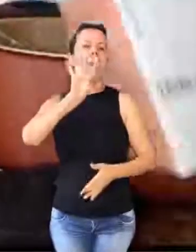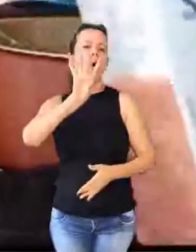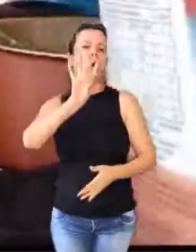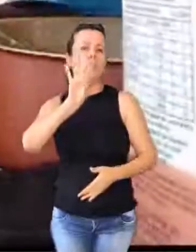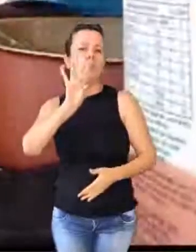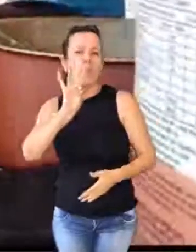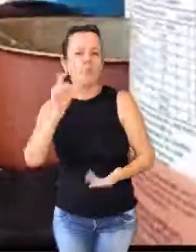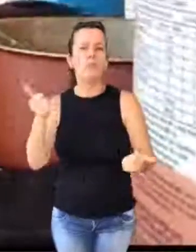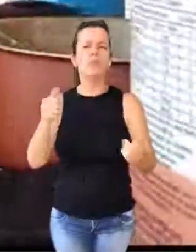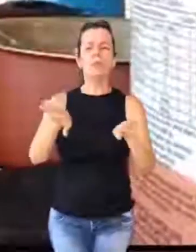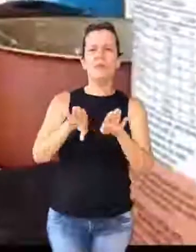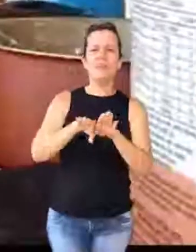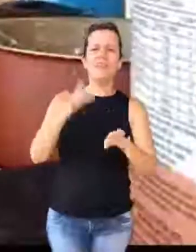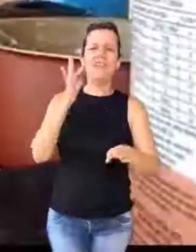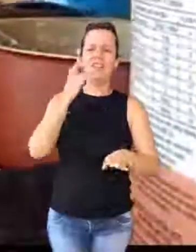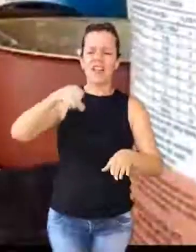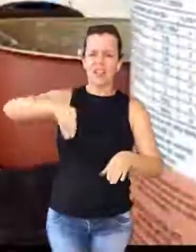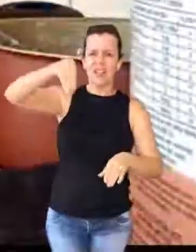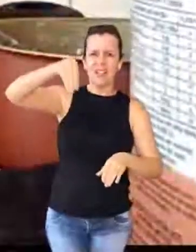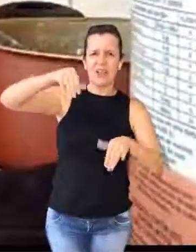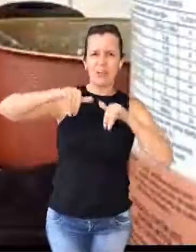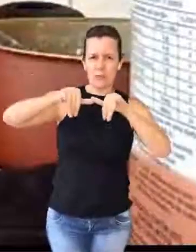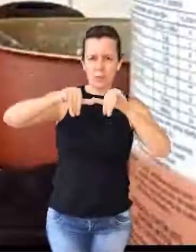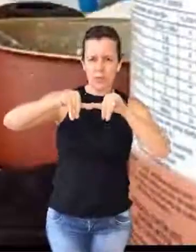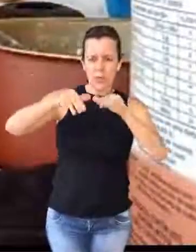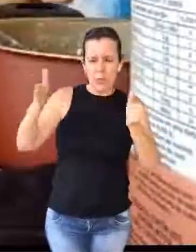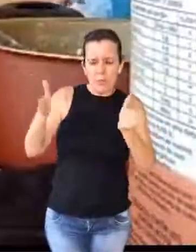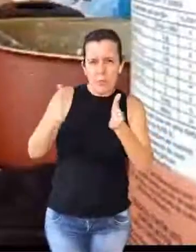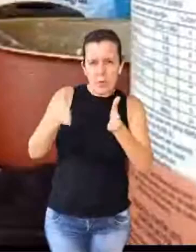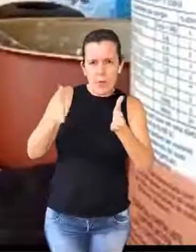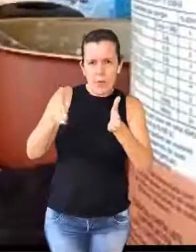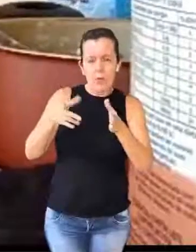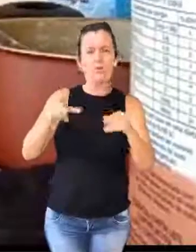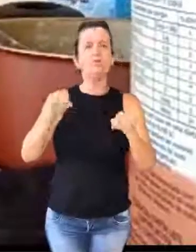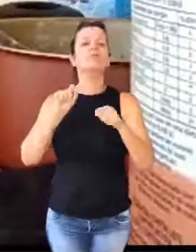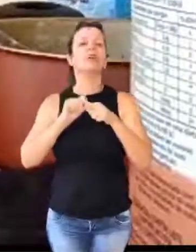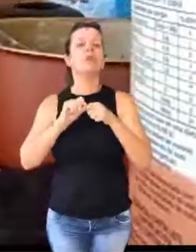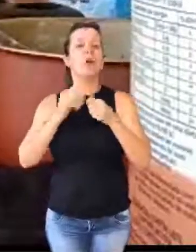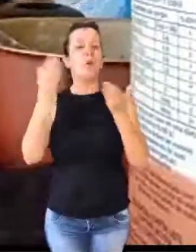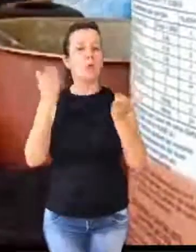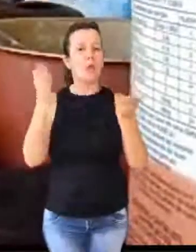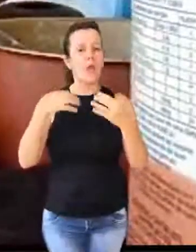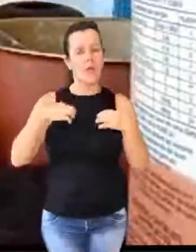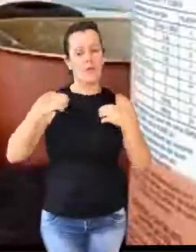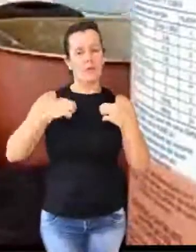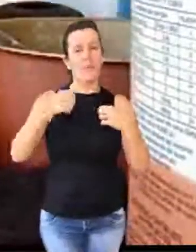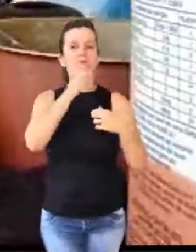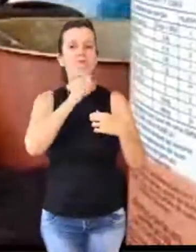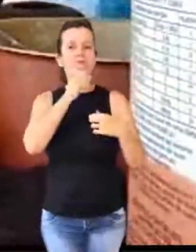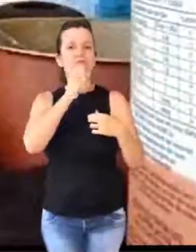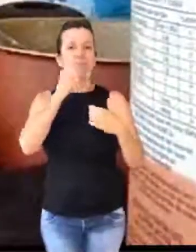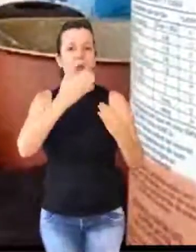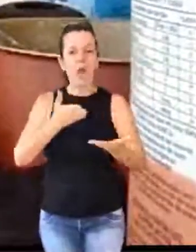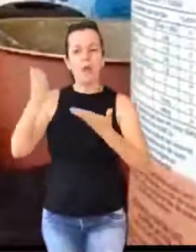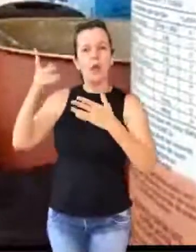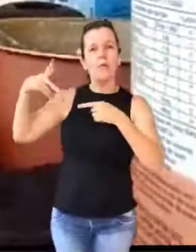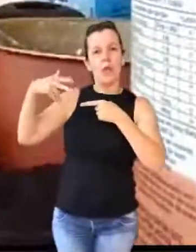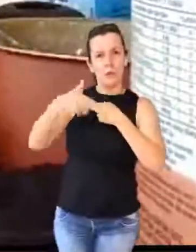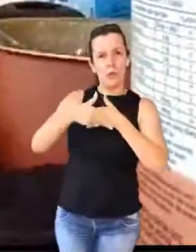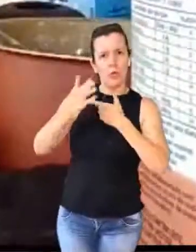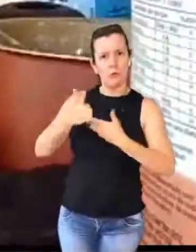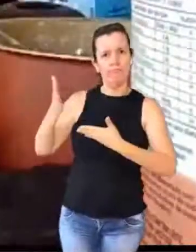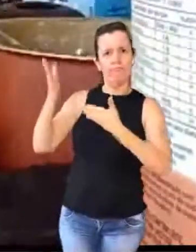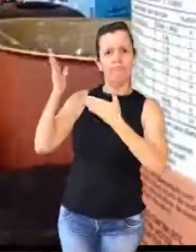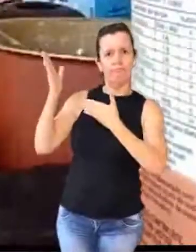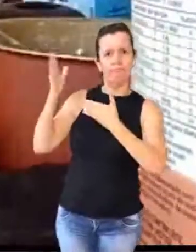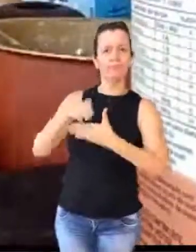leite, nós vamos precisar de areia, cola, sacolinha de supermercado